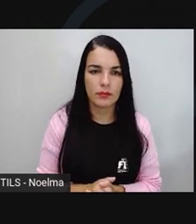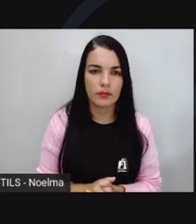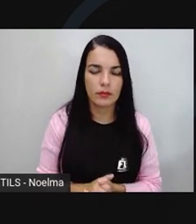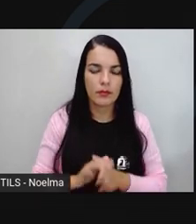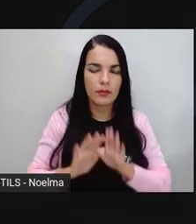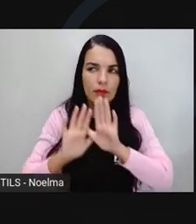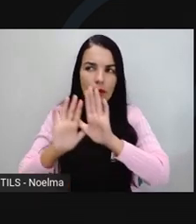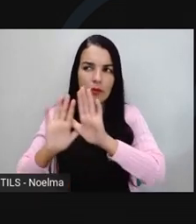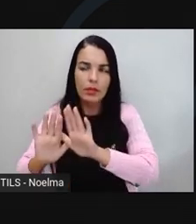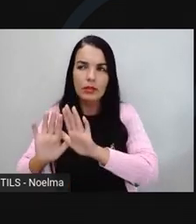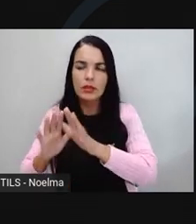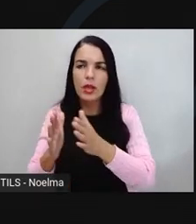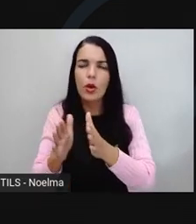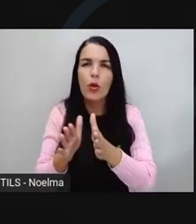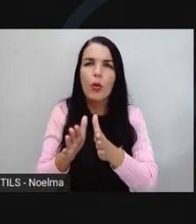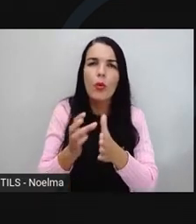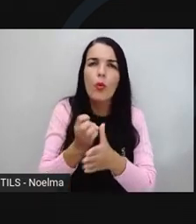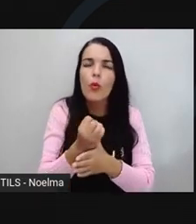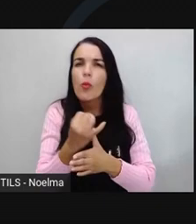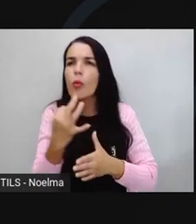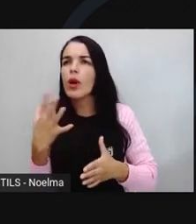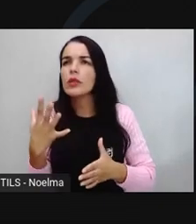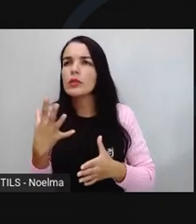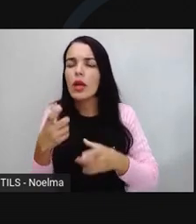Mas quais são as fontes dessa energia?